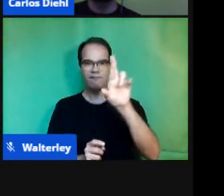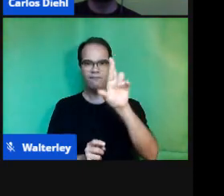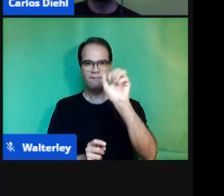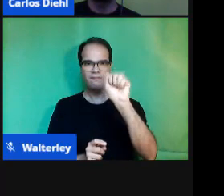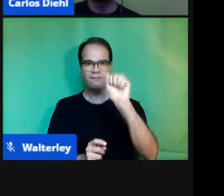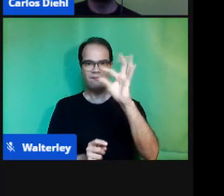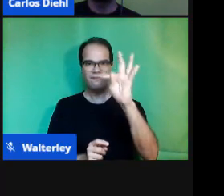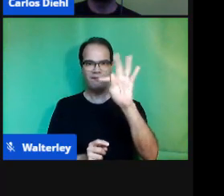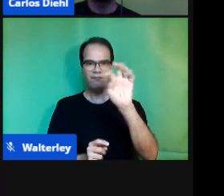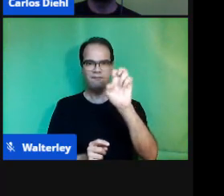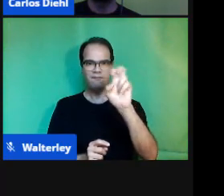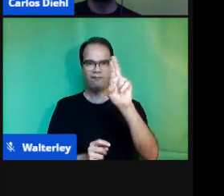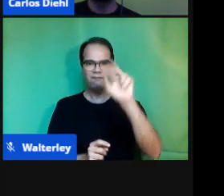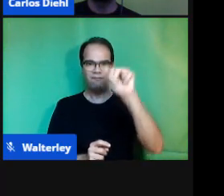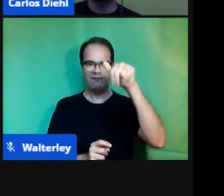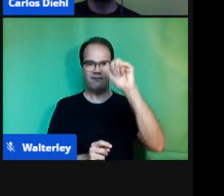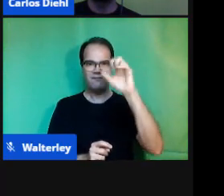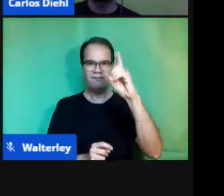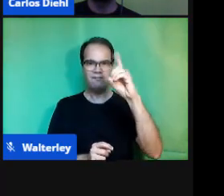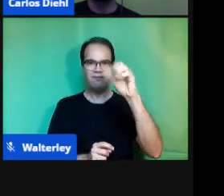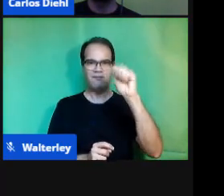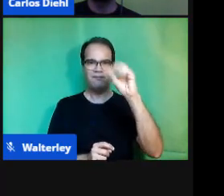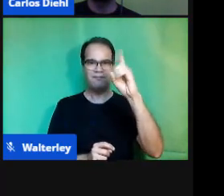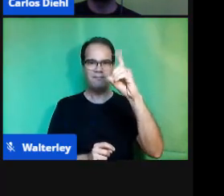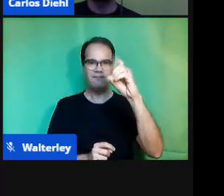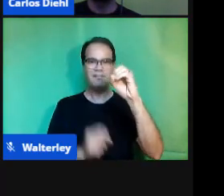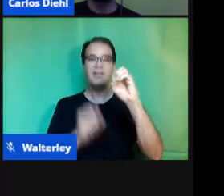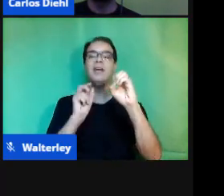acha? Vamos fazer?